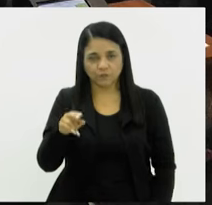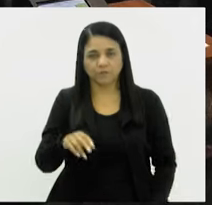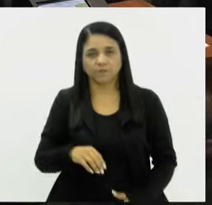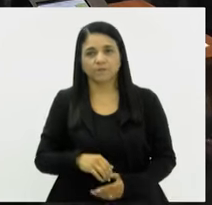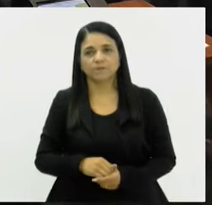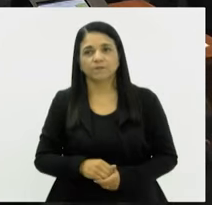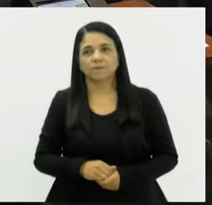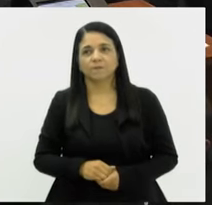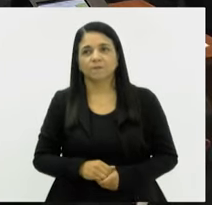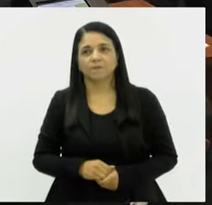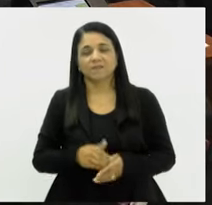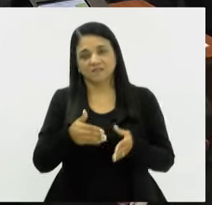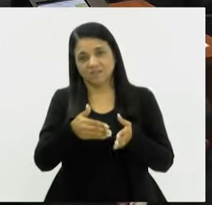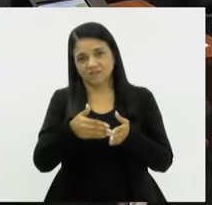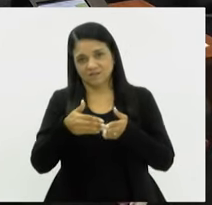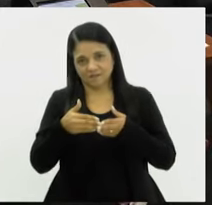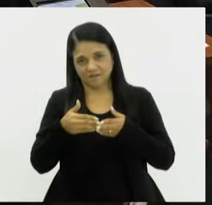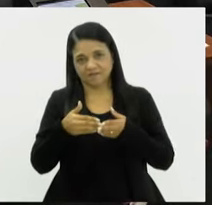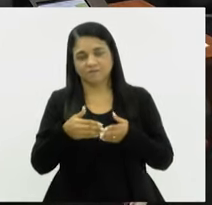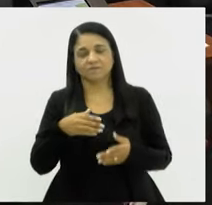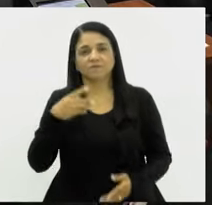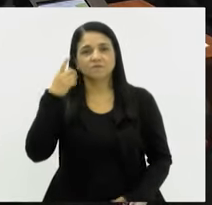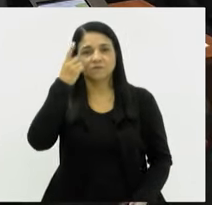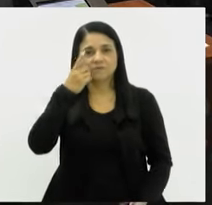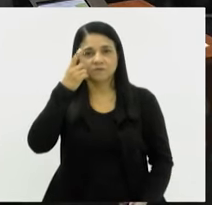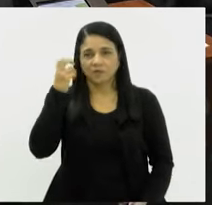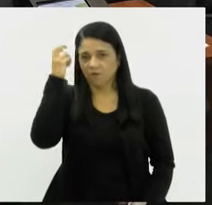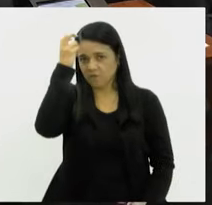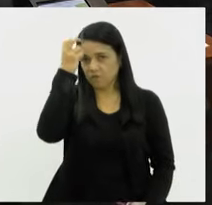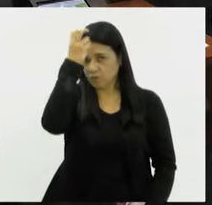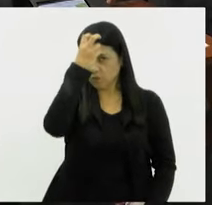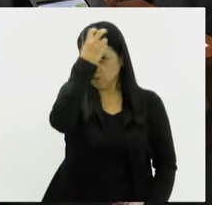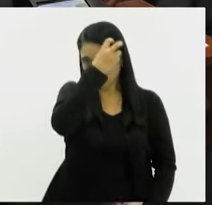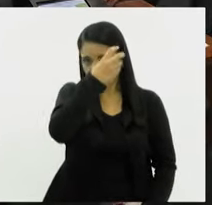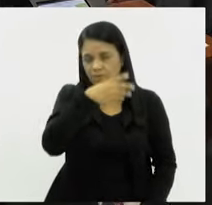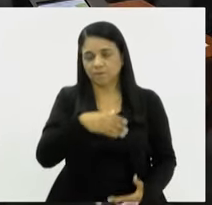Está licenciada. Deputada Verônica Lima.